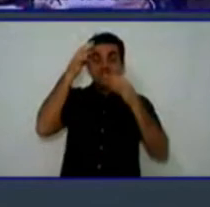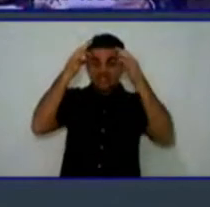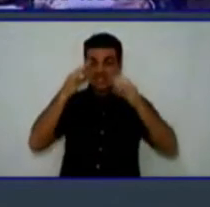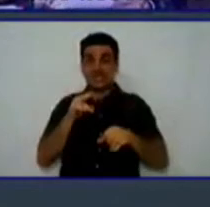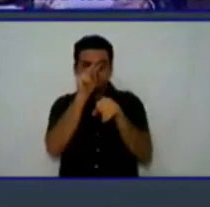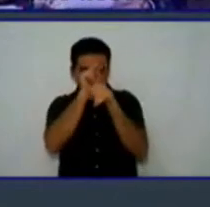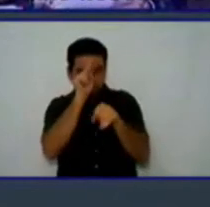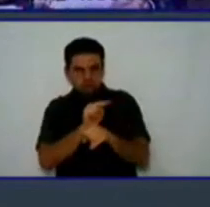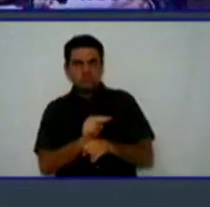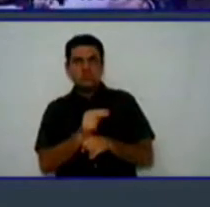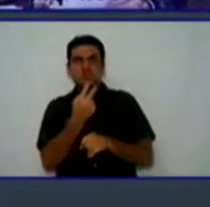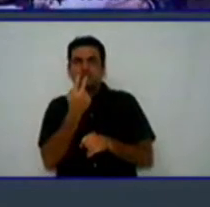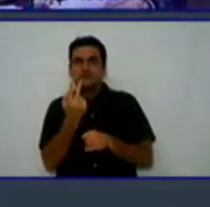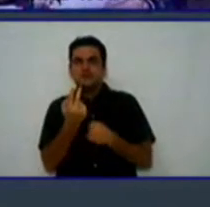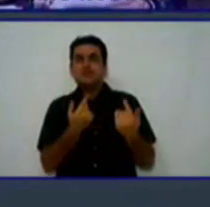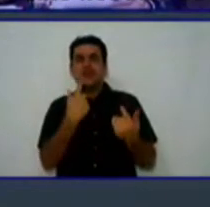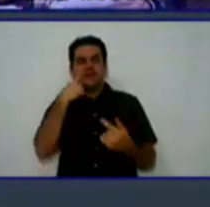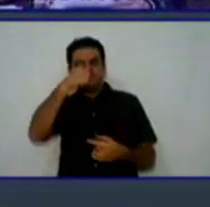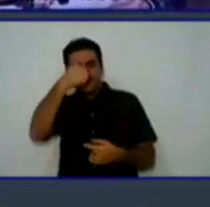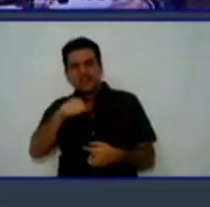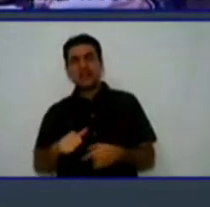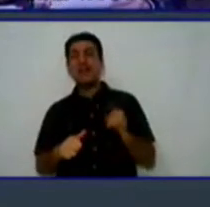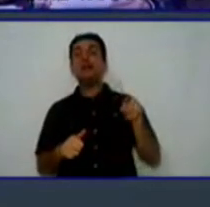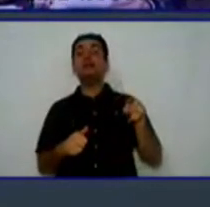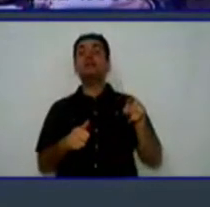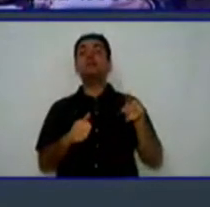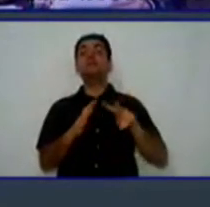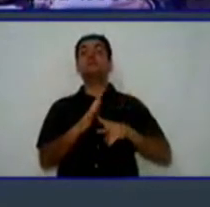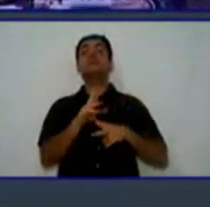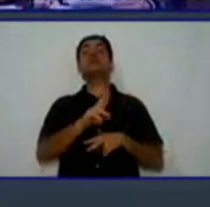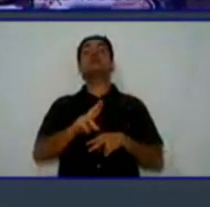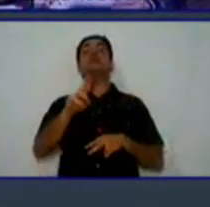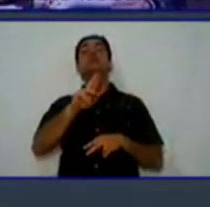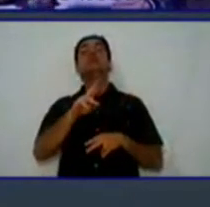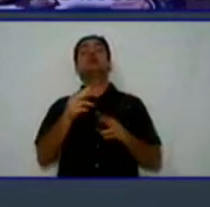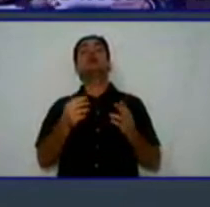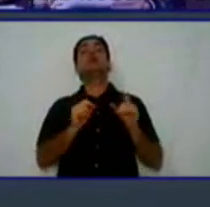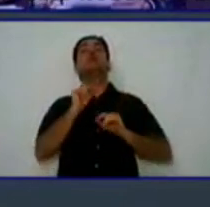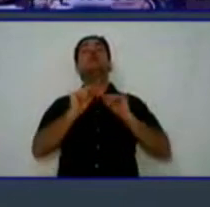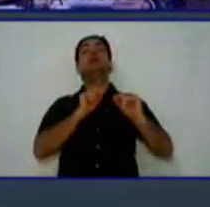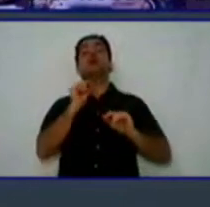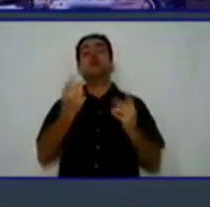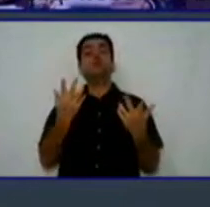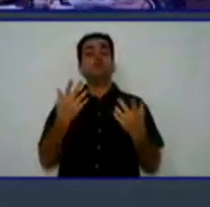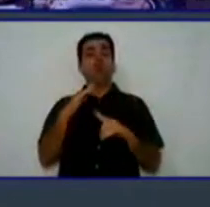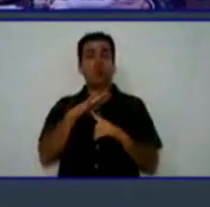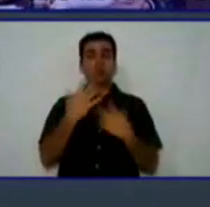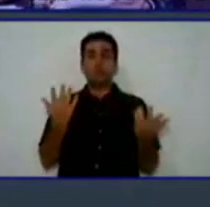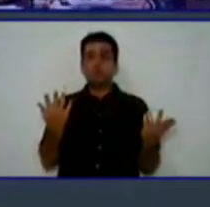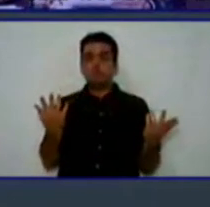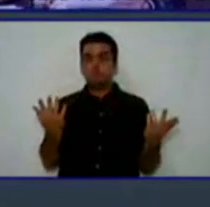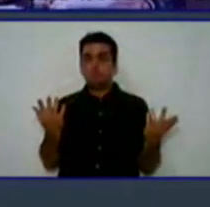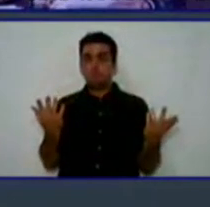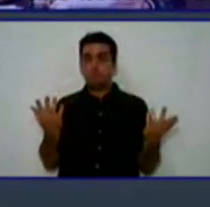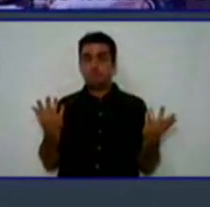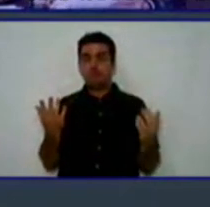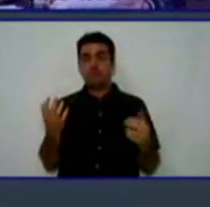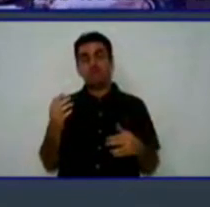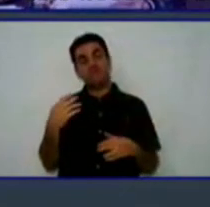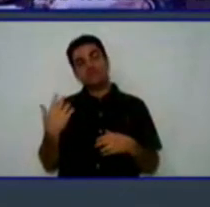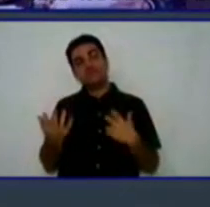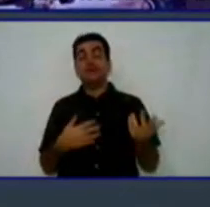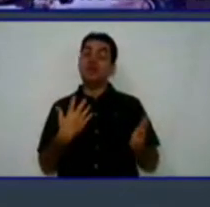de avaliar a utilização desses veículos, que nós,